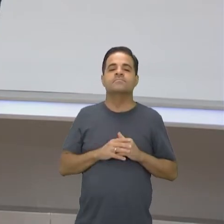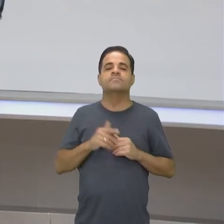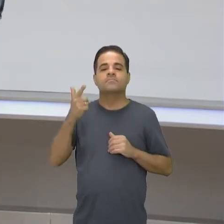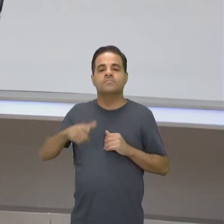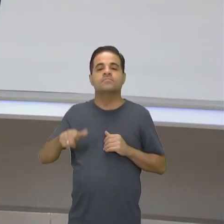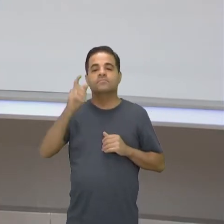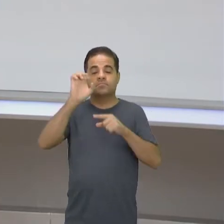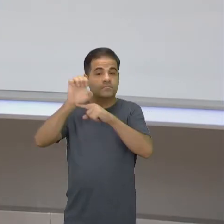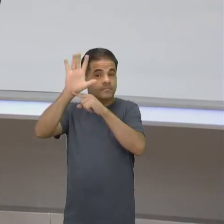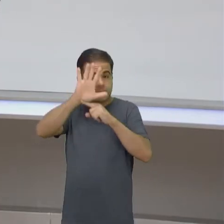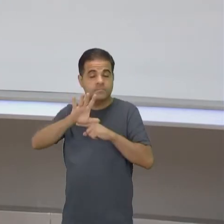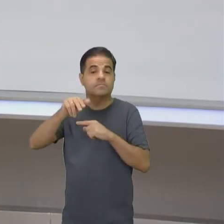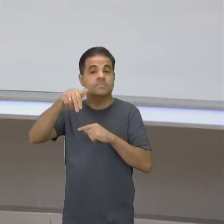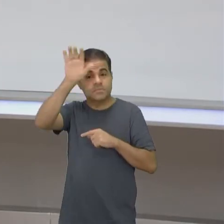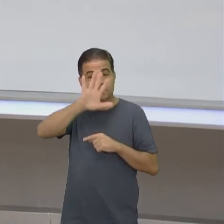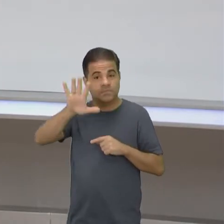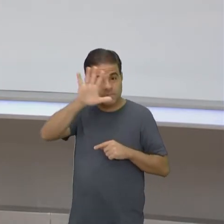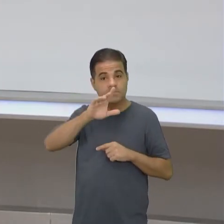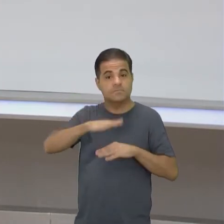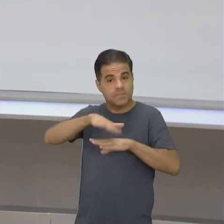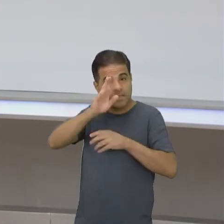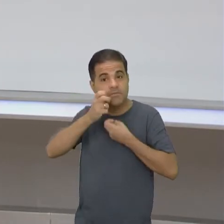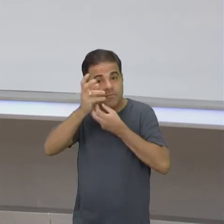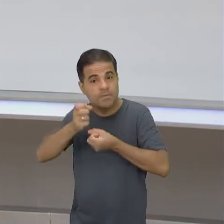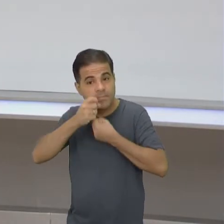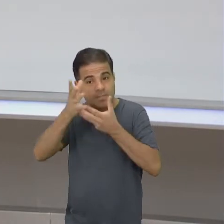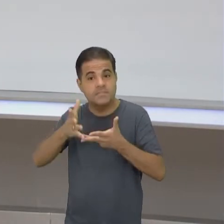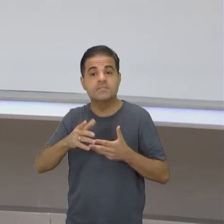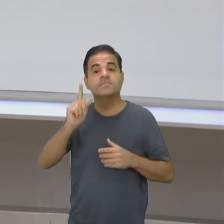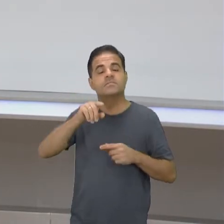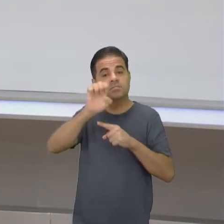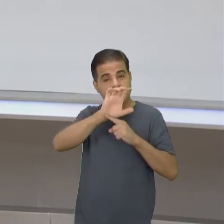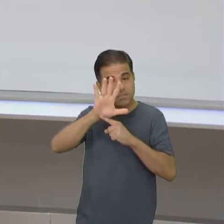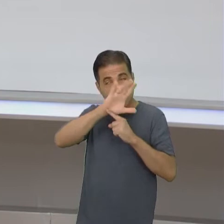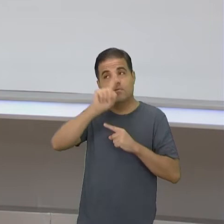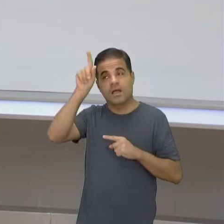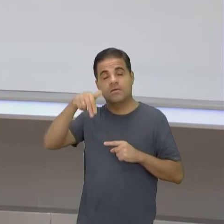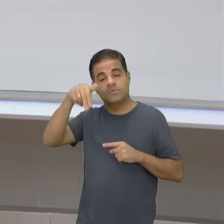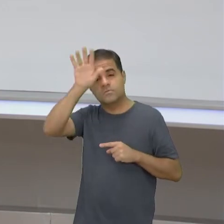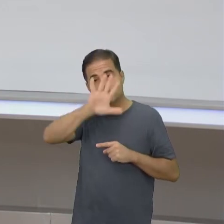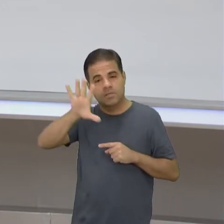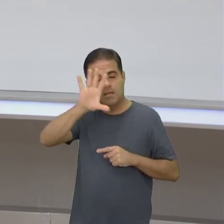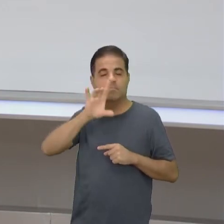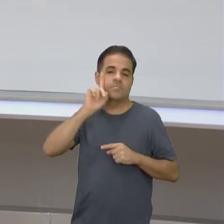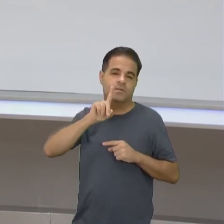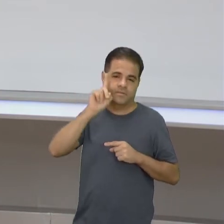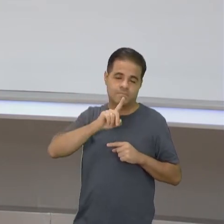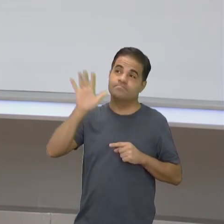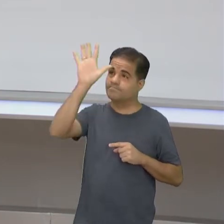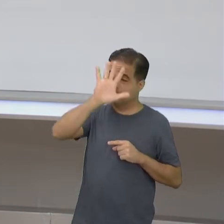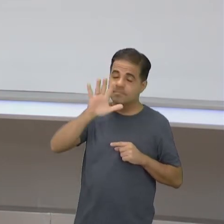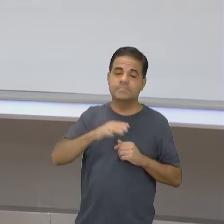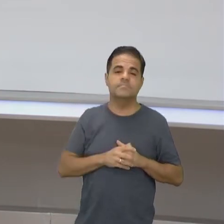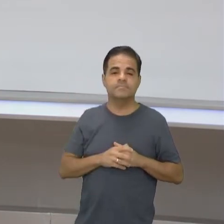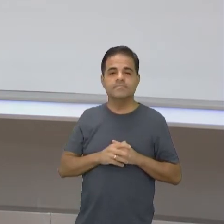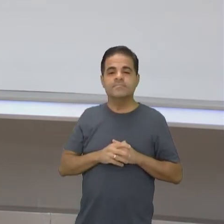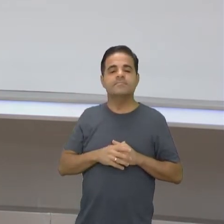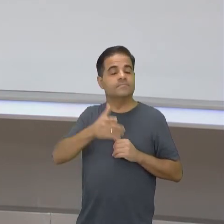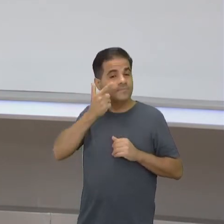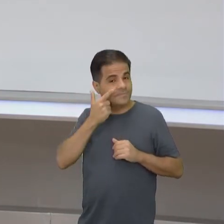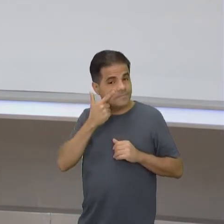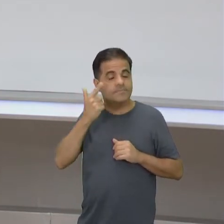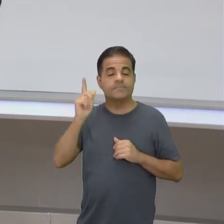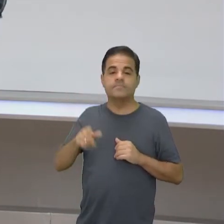outros estados do Nordeste. Olha só, mais informação. Rhode Island é um estado do Nordeste americano, norte-americano, e vê